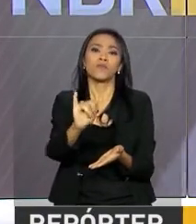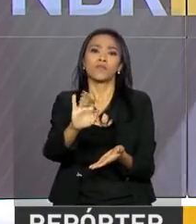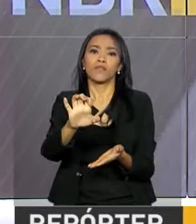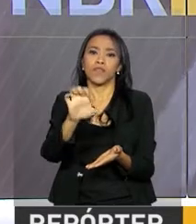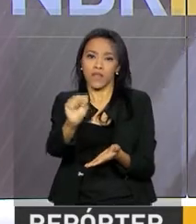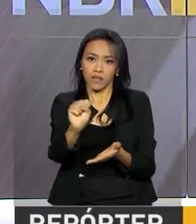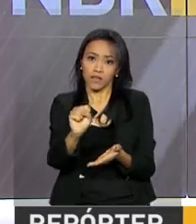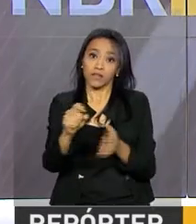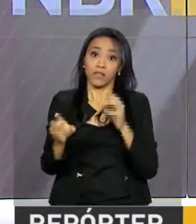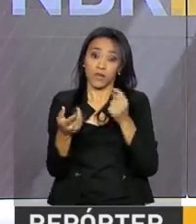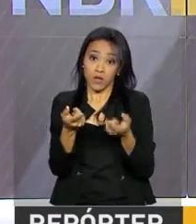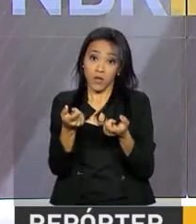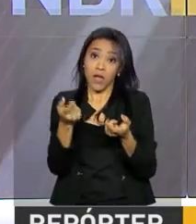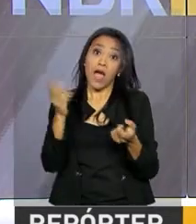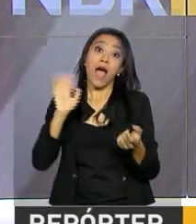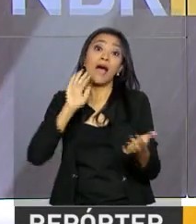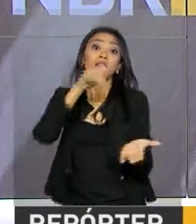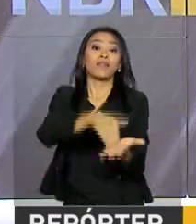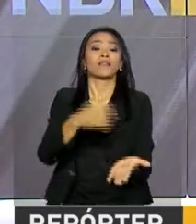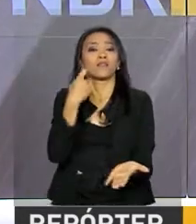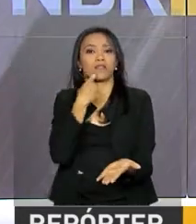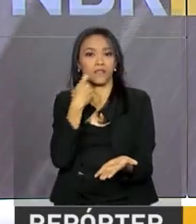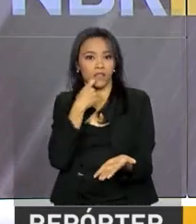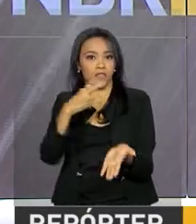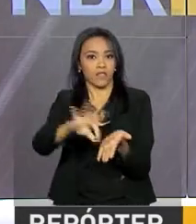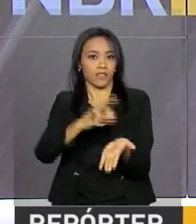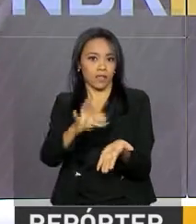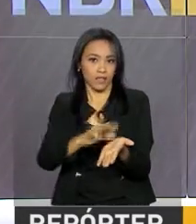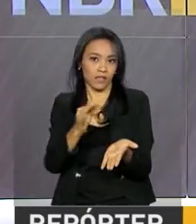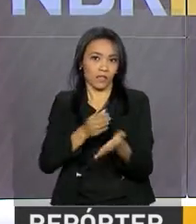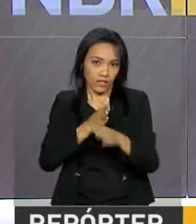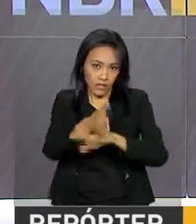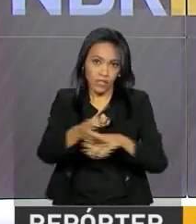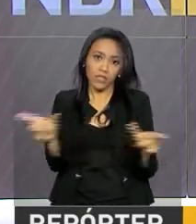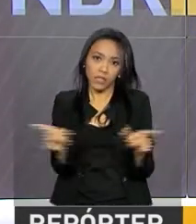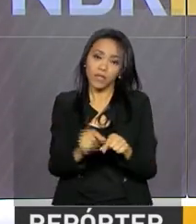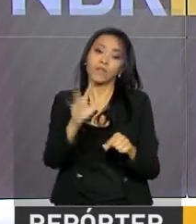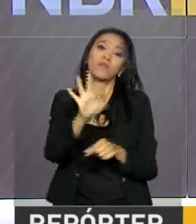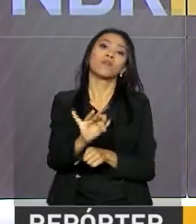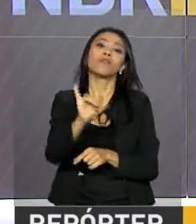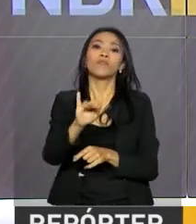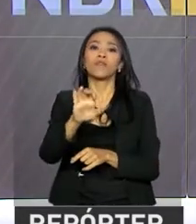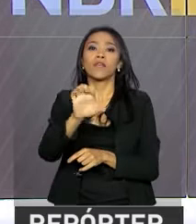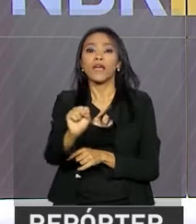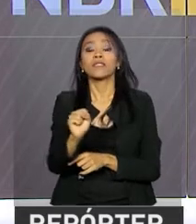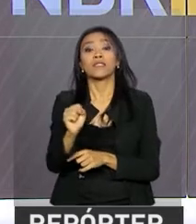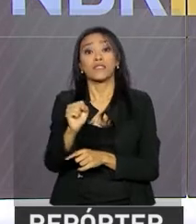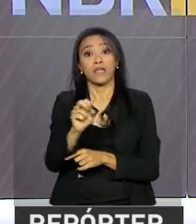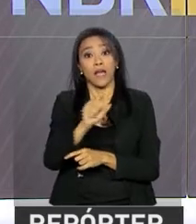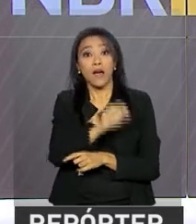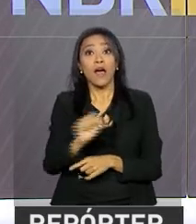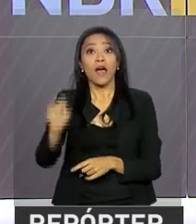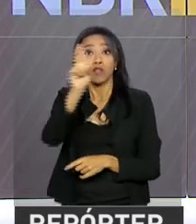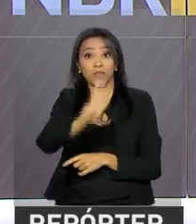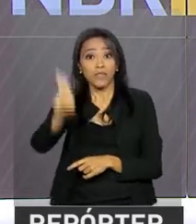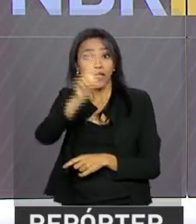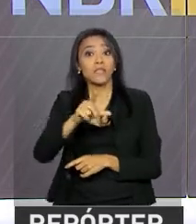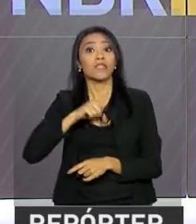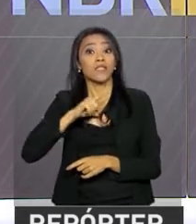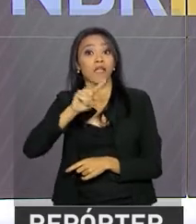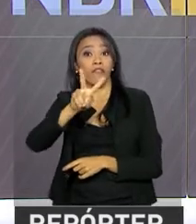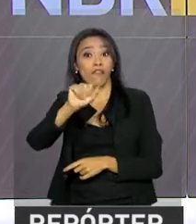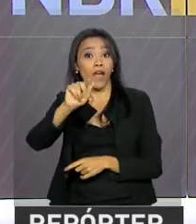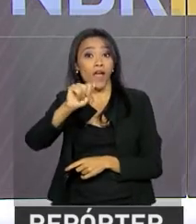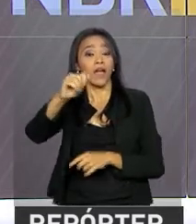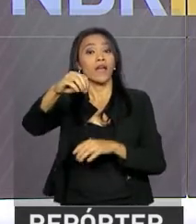o processo deve ser feito até sexta feira pelo site do fies as instituições que oferecem vagas vão informar ao sistema